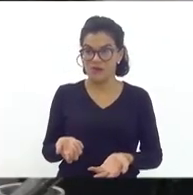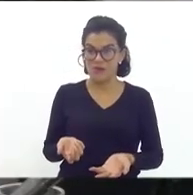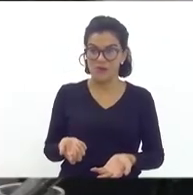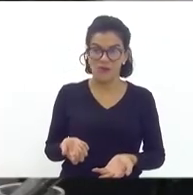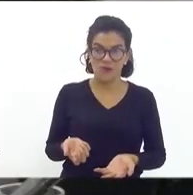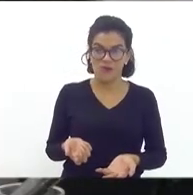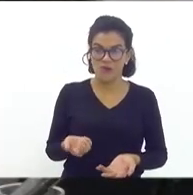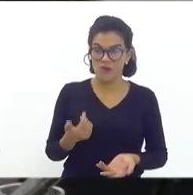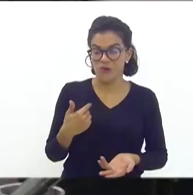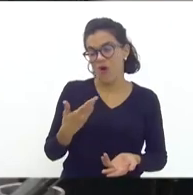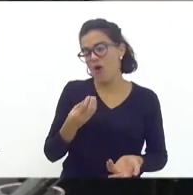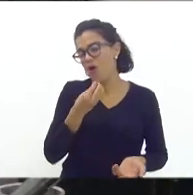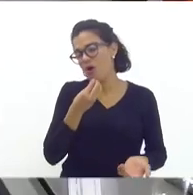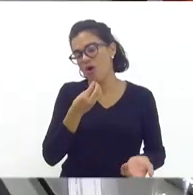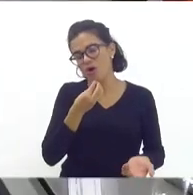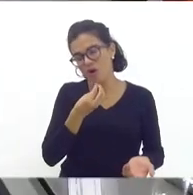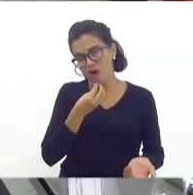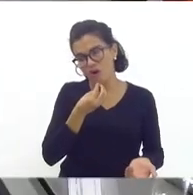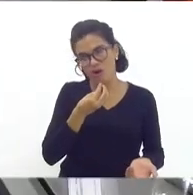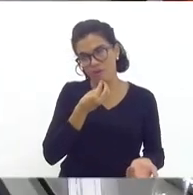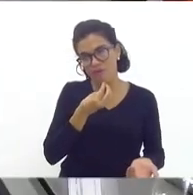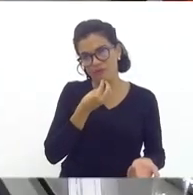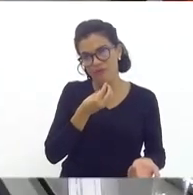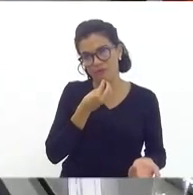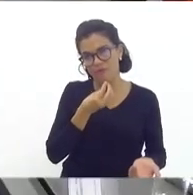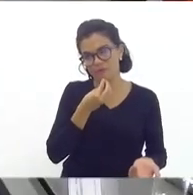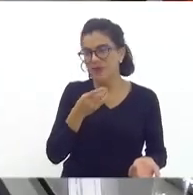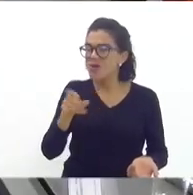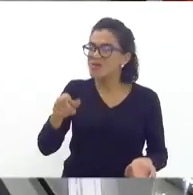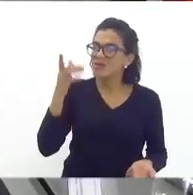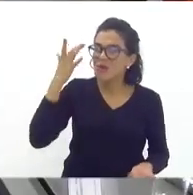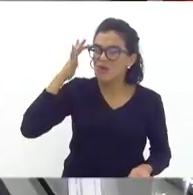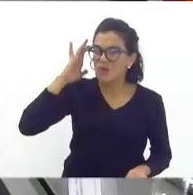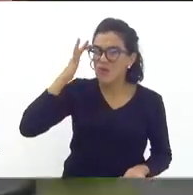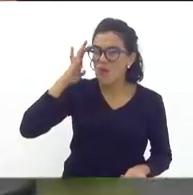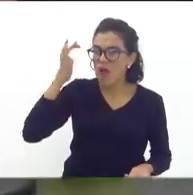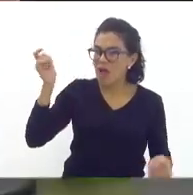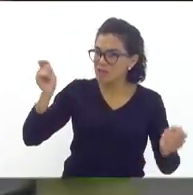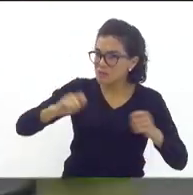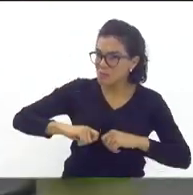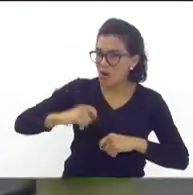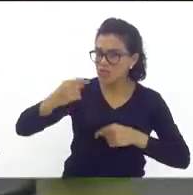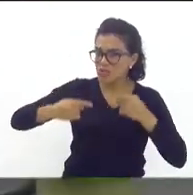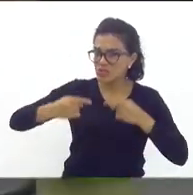por óbvio né só não acha pessoas